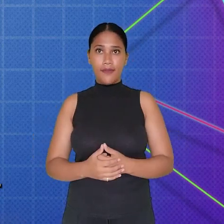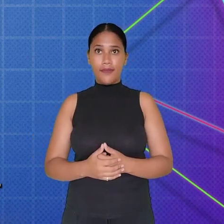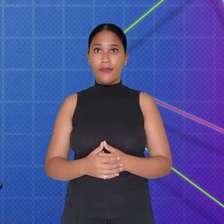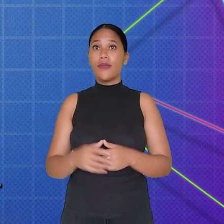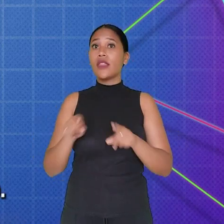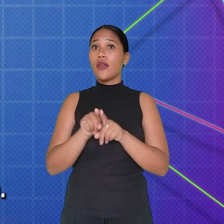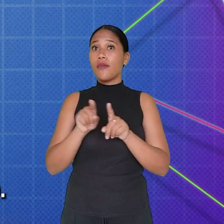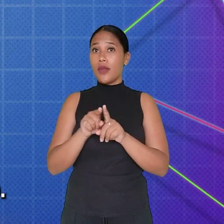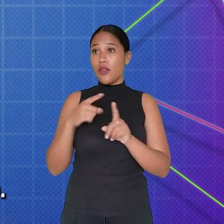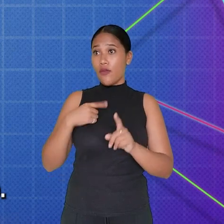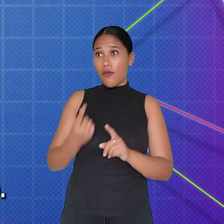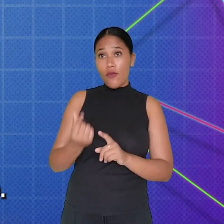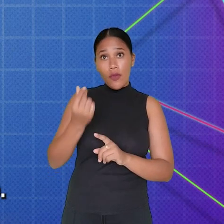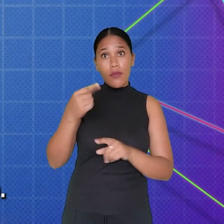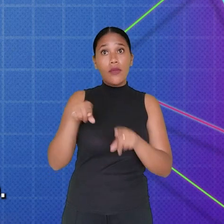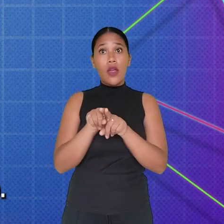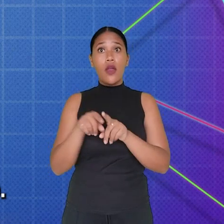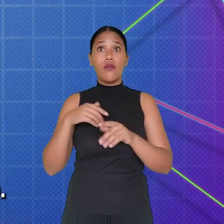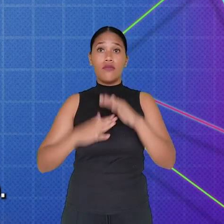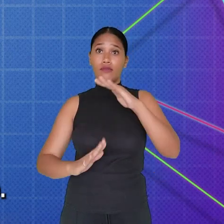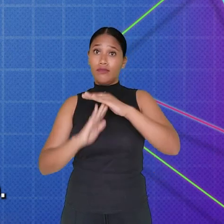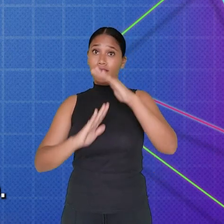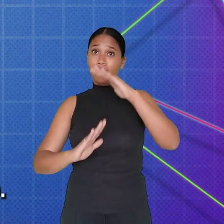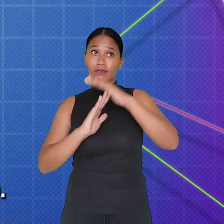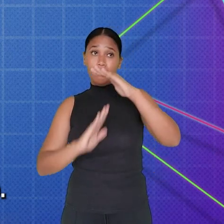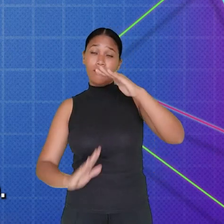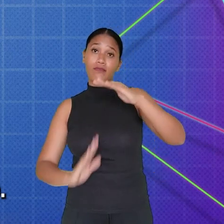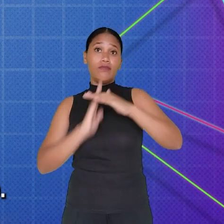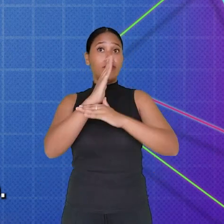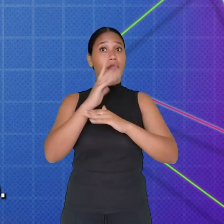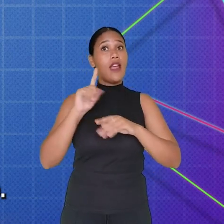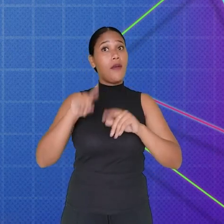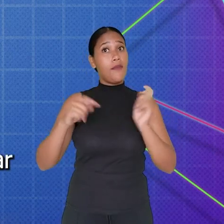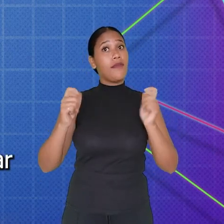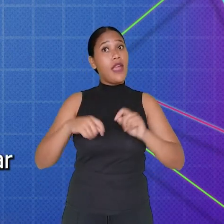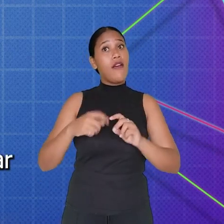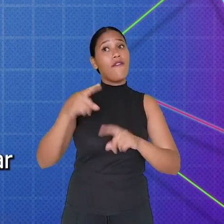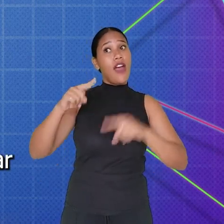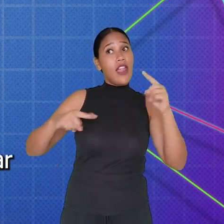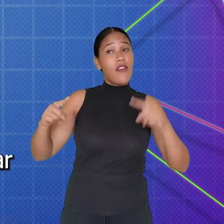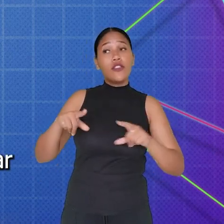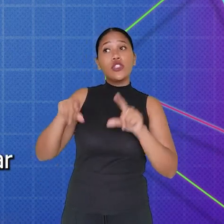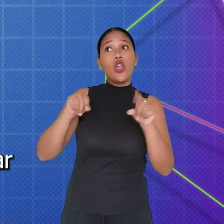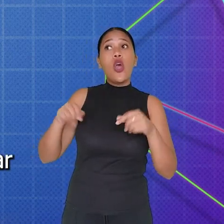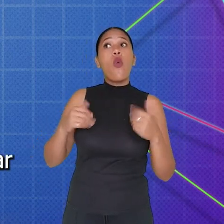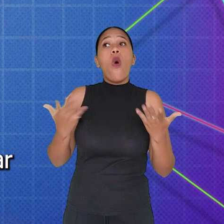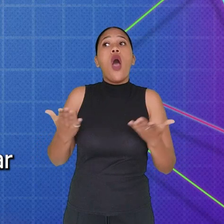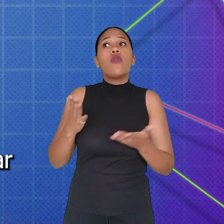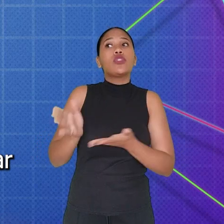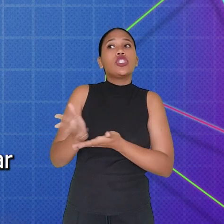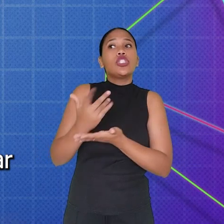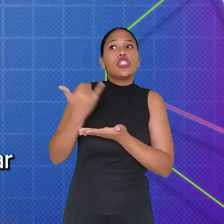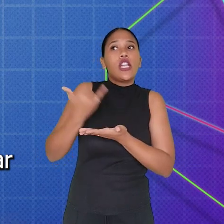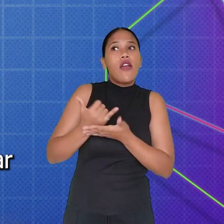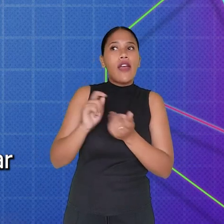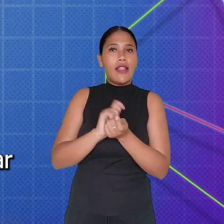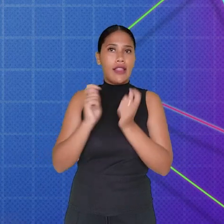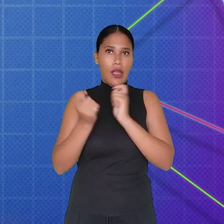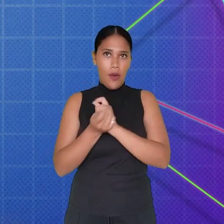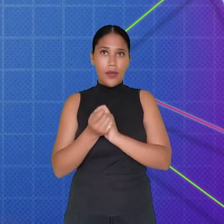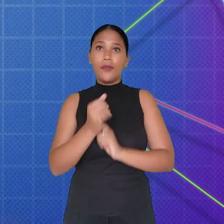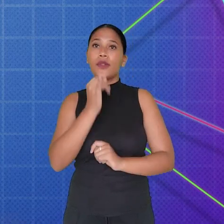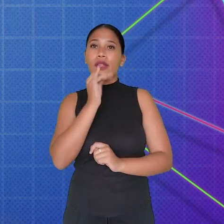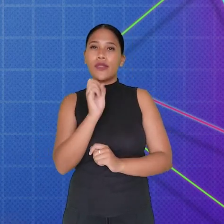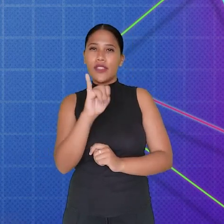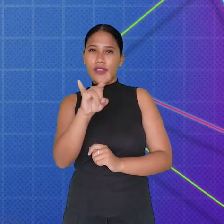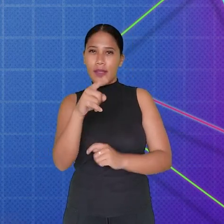máximo do valor que a variável pode ter para escolher o tipo de dado adequado. Por exemplo, se você precisar armazenar um número inteiro